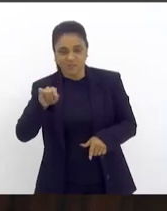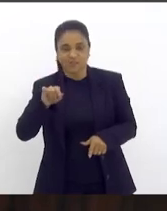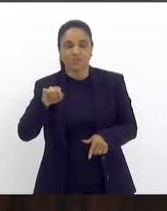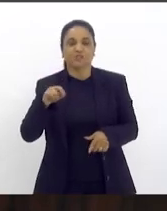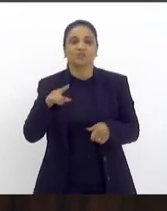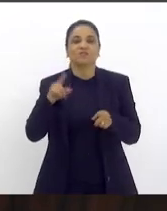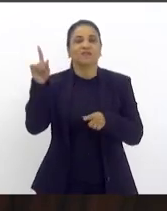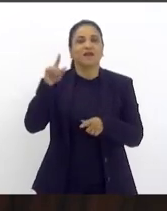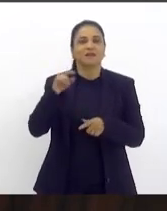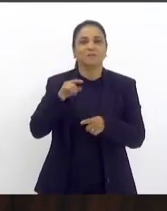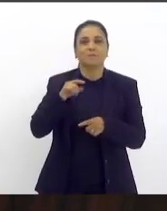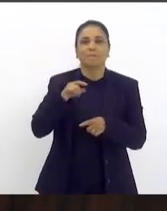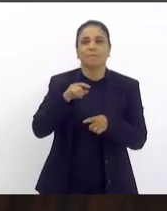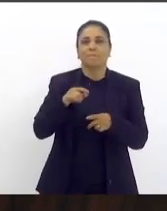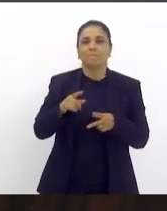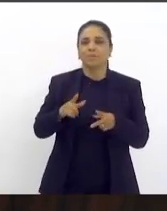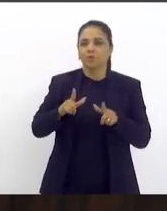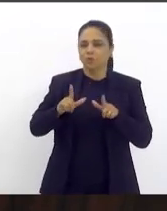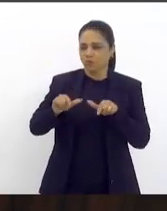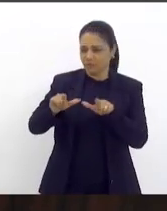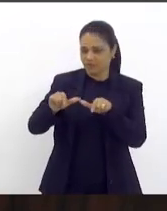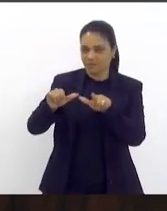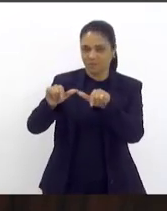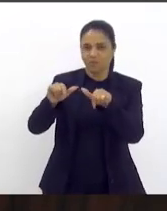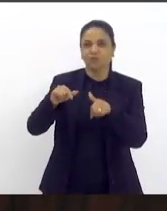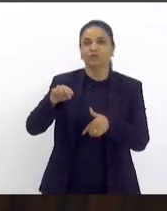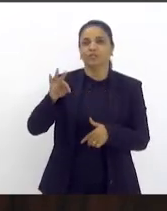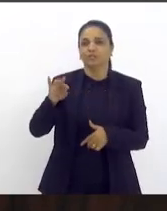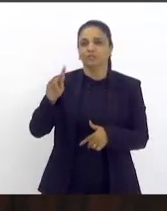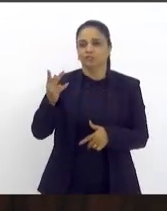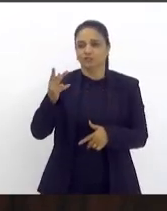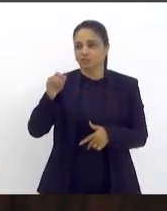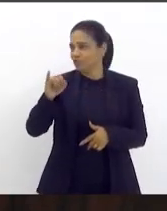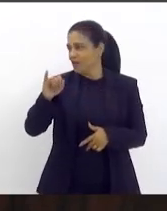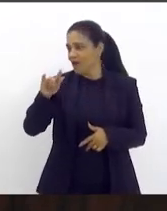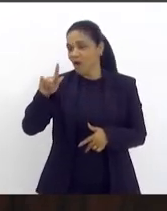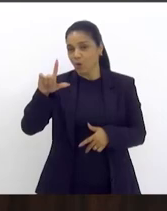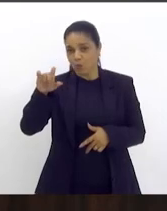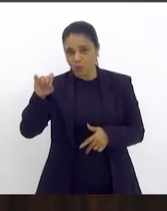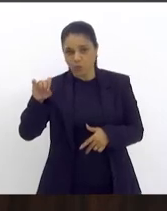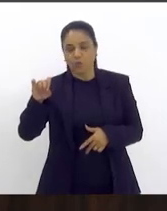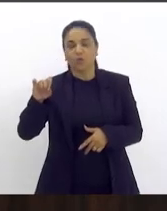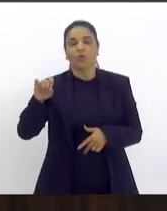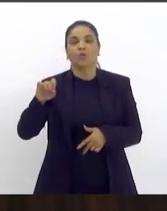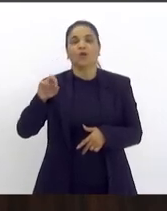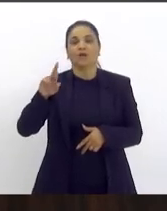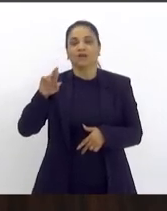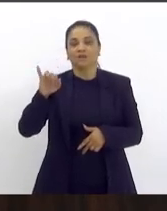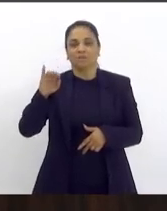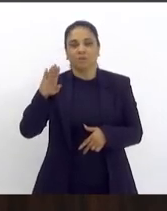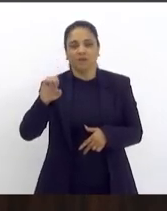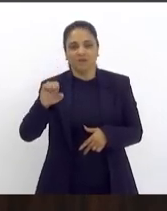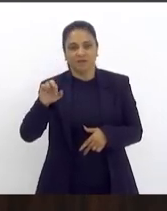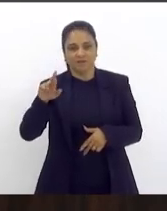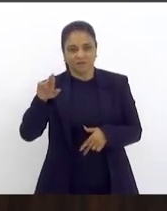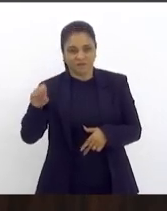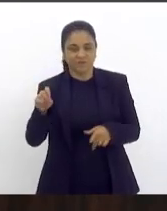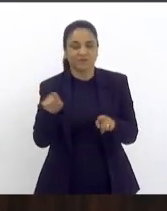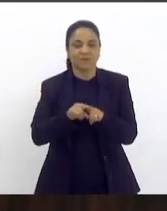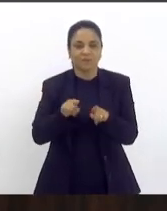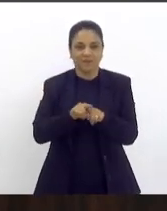Bangu, Realengo, do Padre Miguel, Tiago Ribeiro, estenda meus cumprimentos a toda a família Ribeiro, manda um beijo para o meu amigo